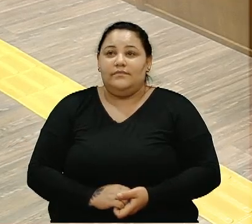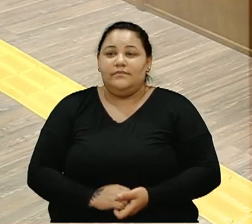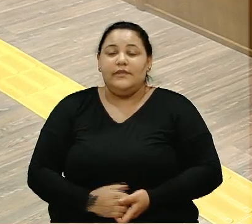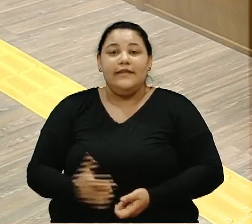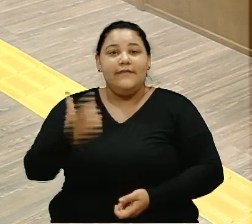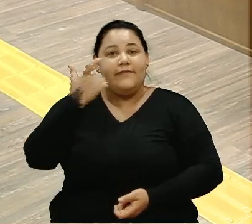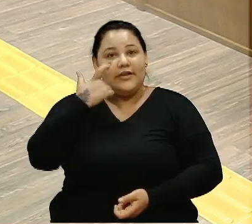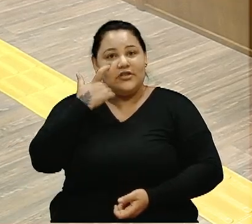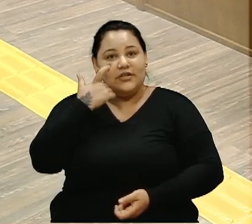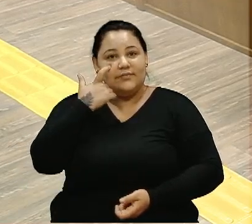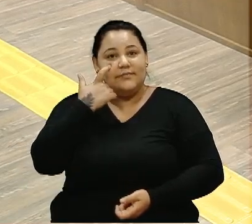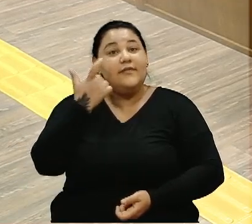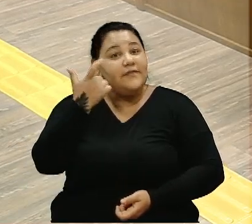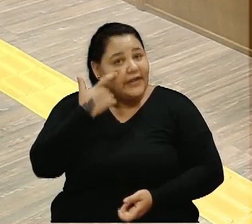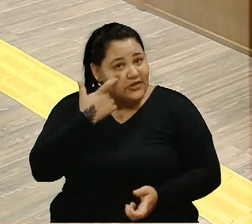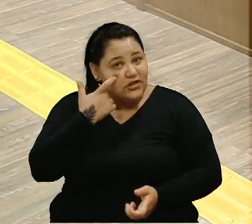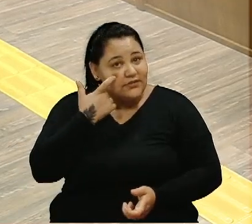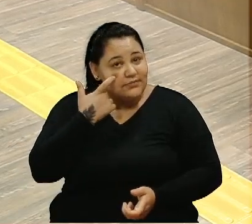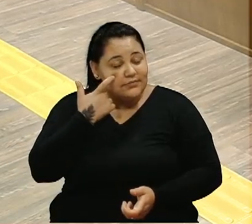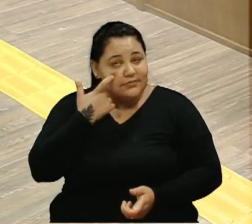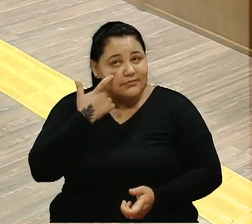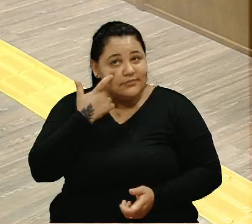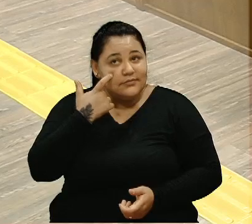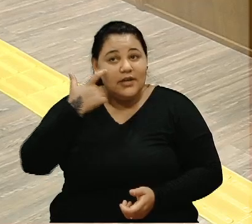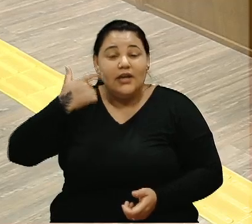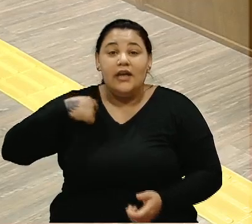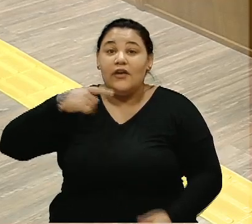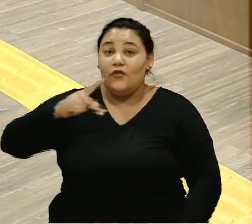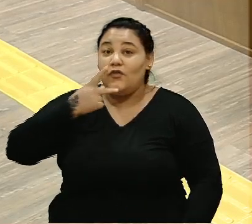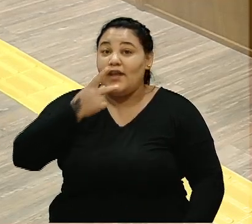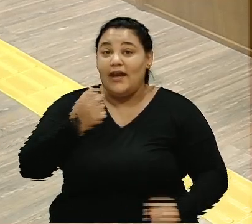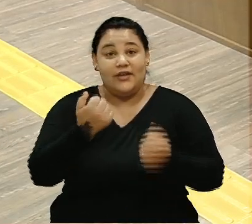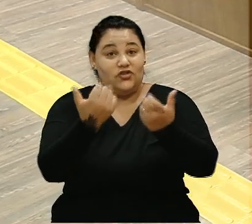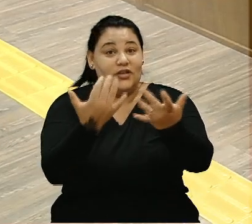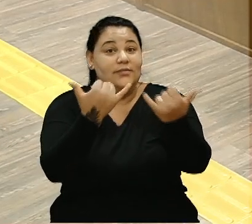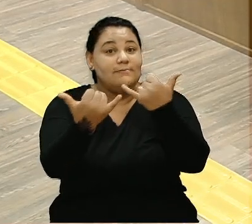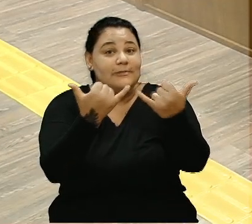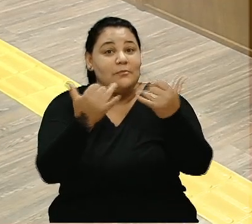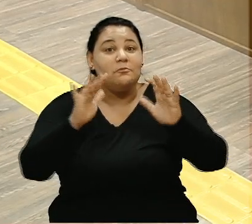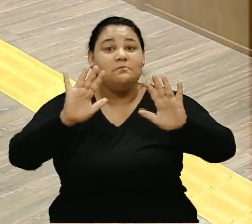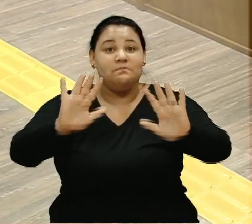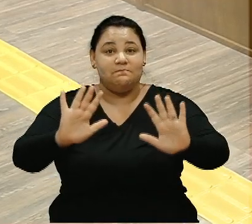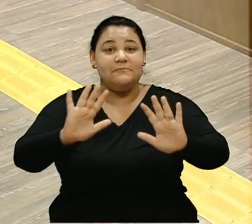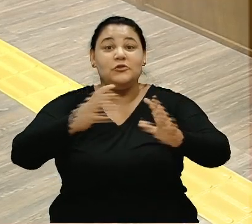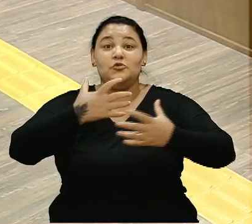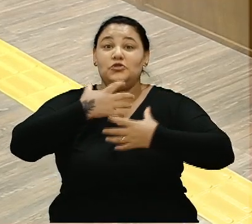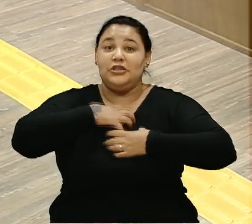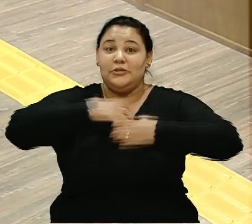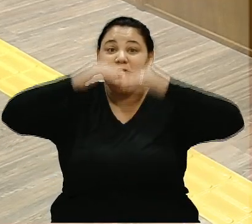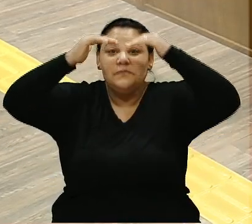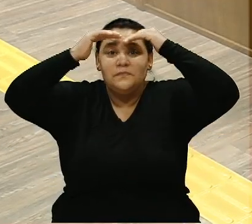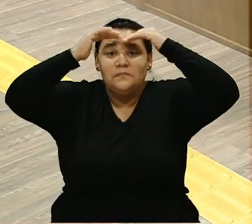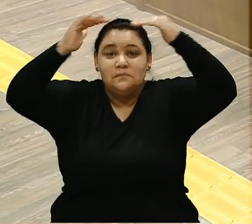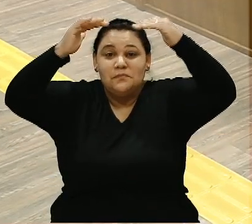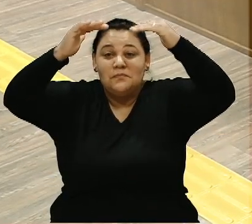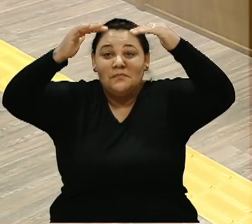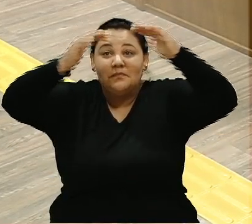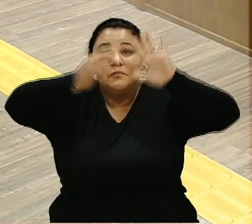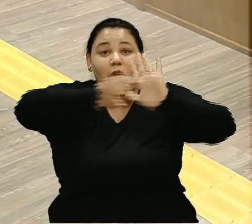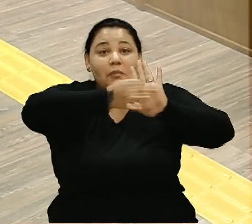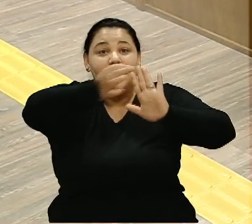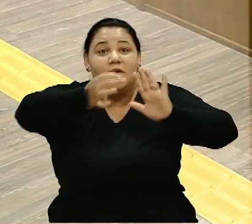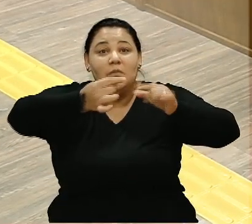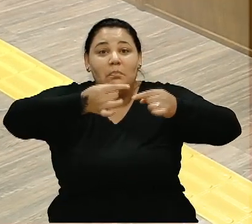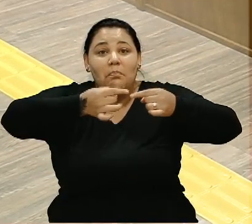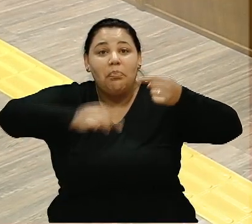Veja, eu volto a dizer, estamos dando exemplo. De forma respeitosa, a gente diverge, mas